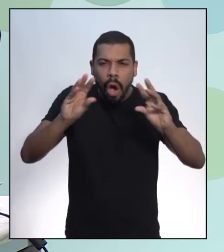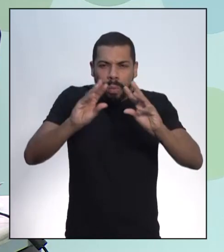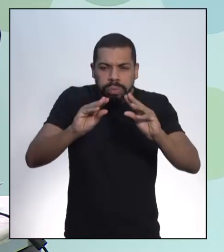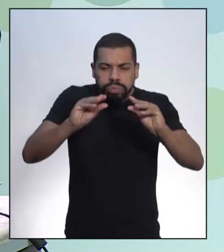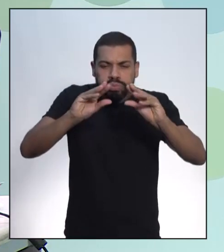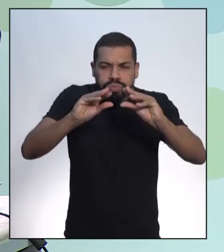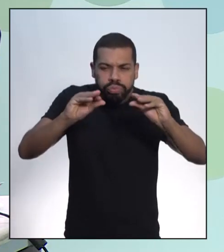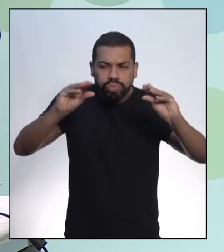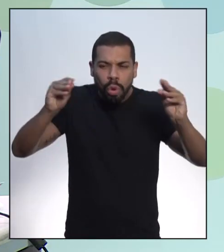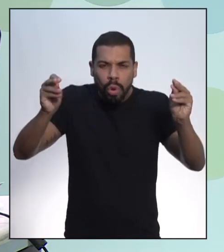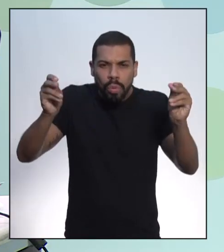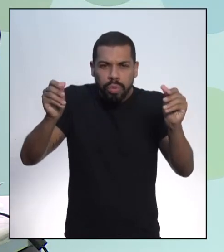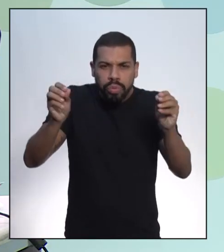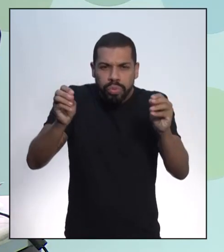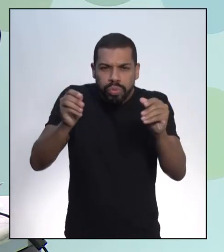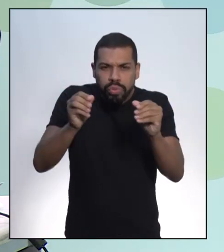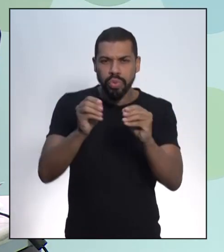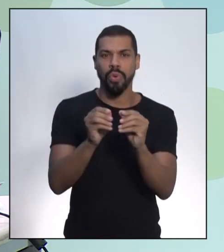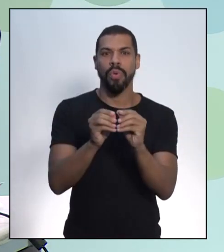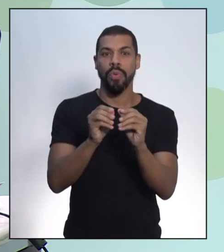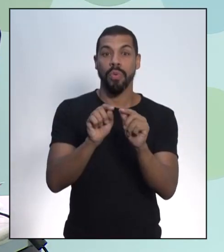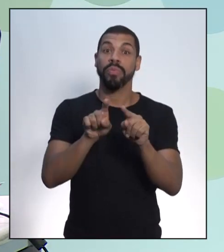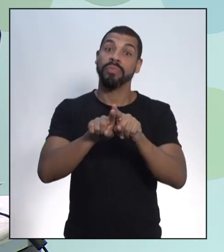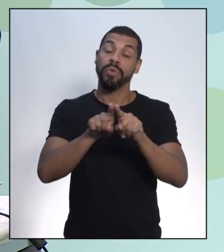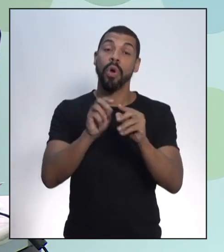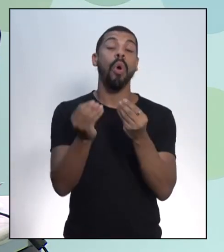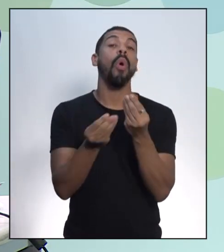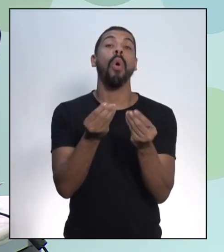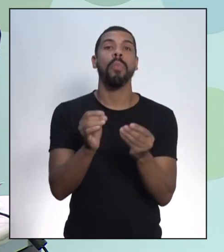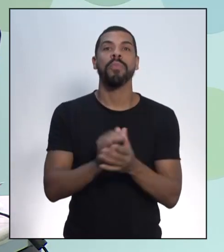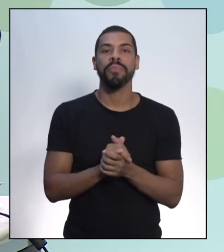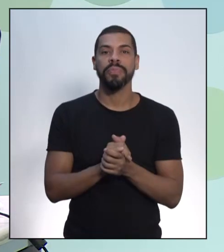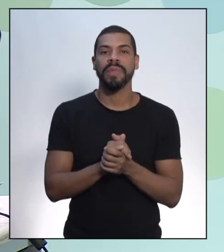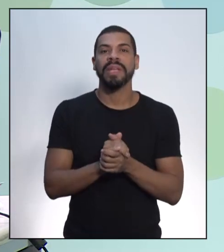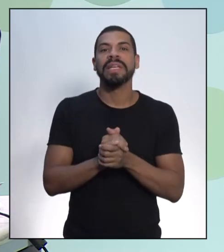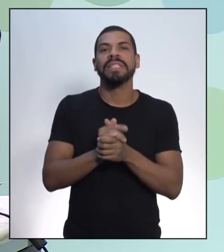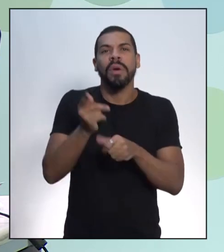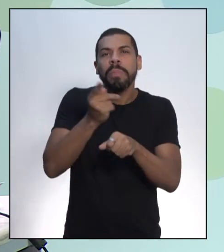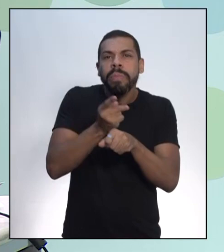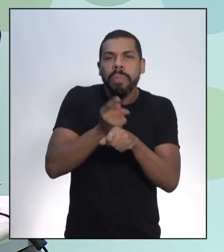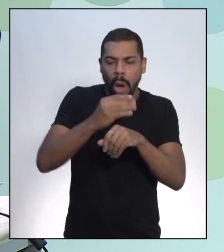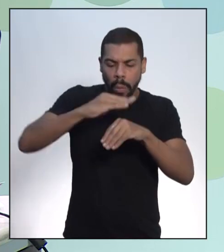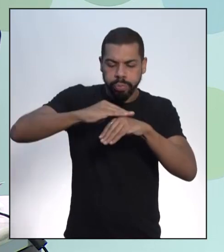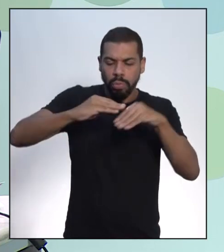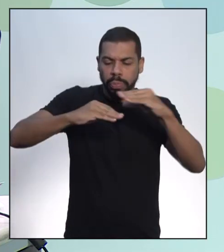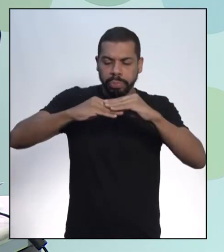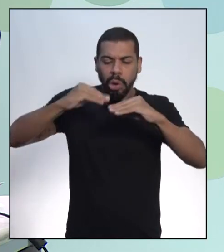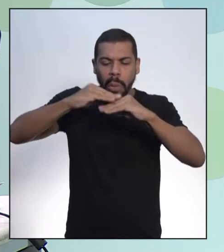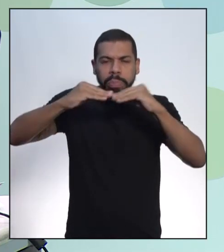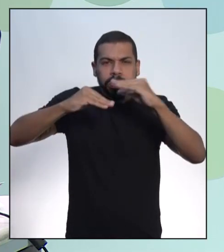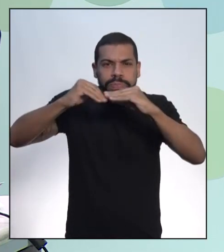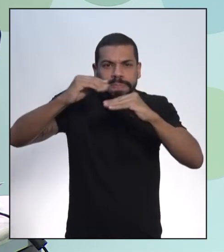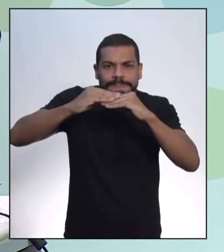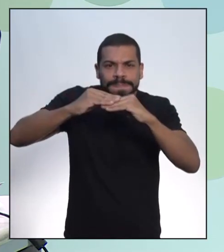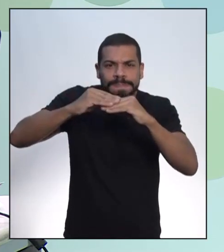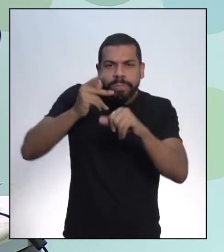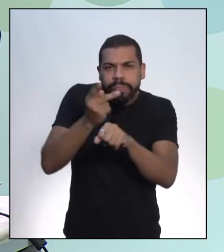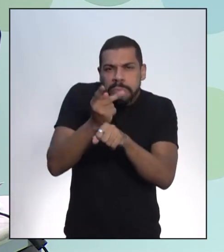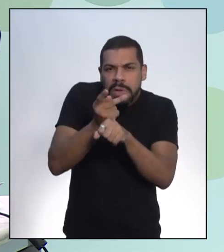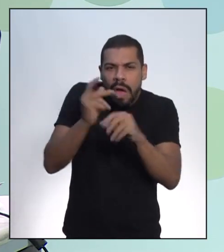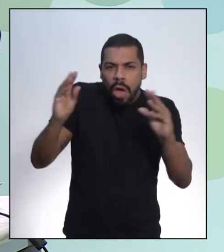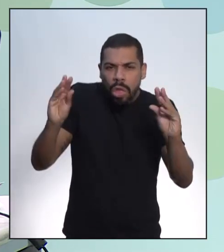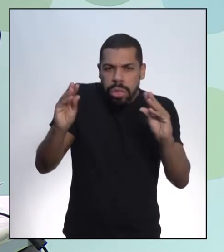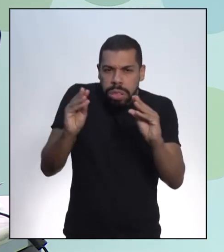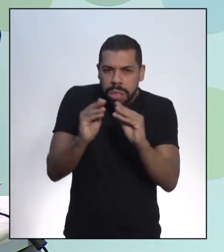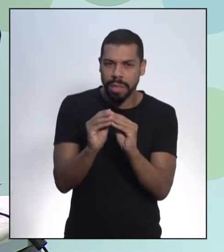fina. Aí eu tive que pegar uma gramatura maior que a areia grossa. Peguei o cascalho. Entre o cascalho e o pedregulho, eu